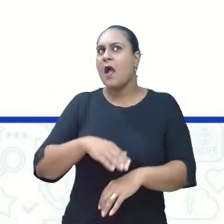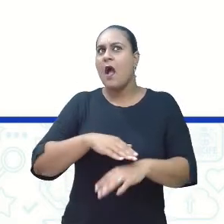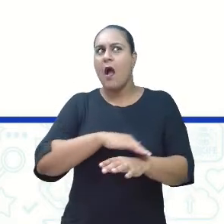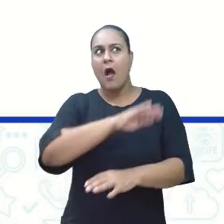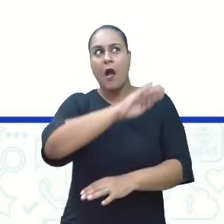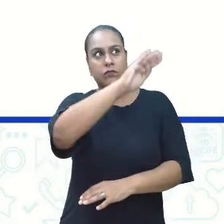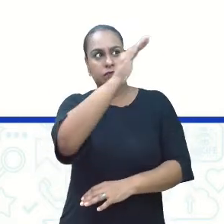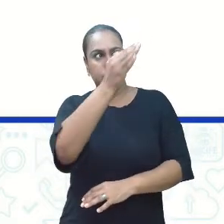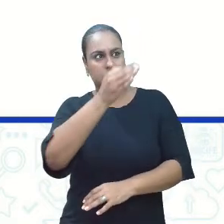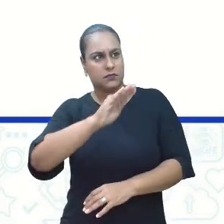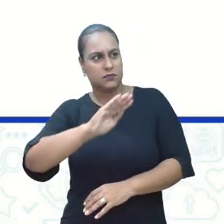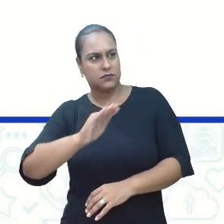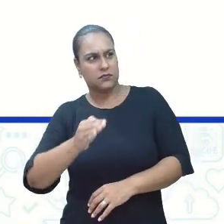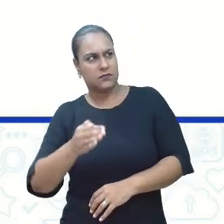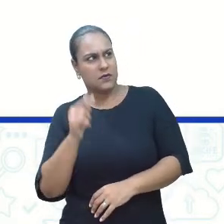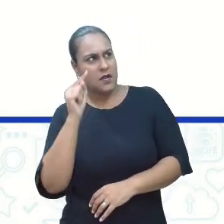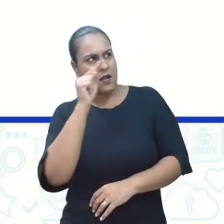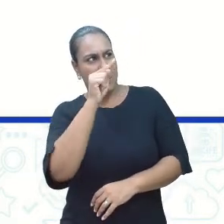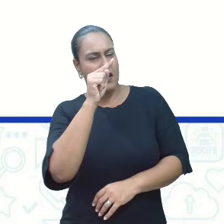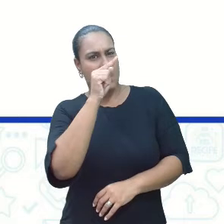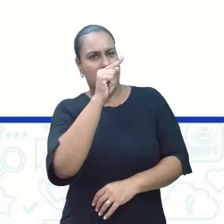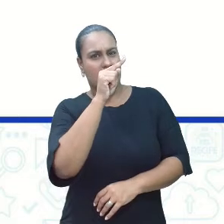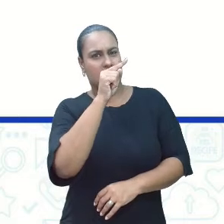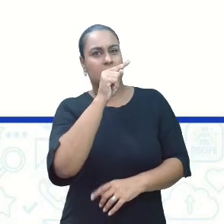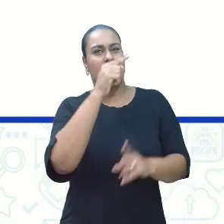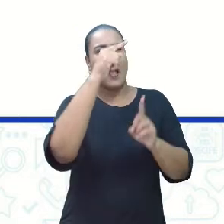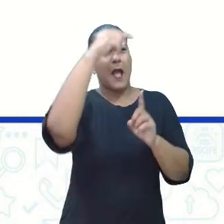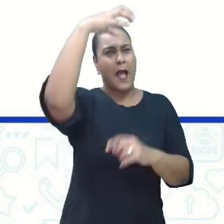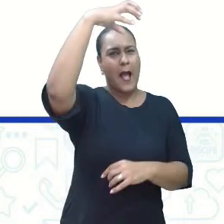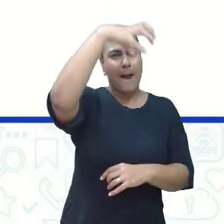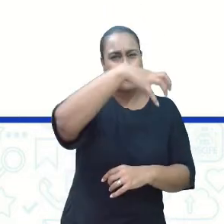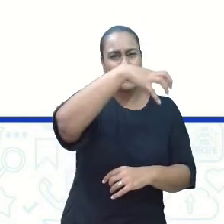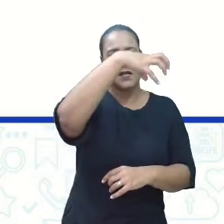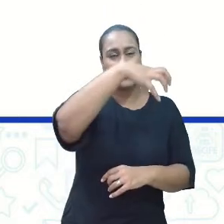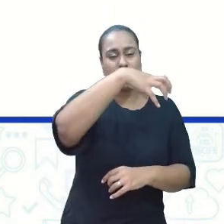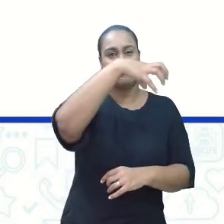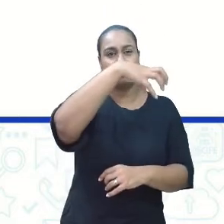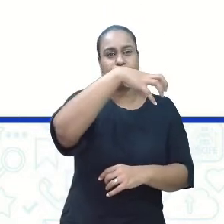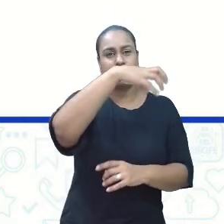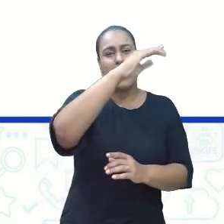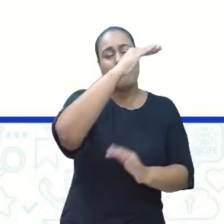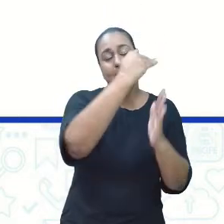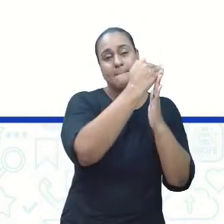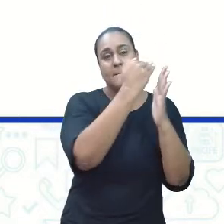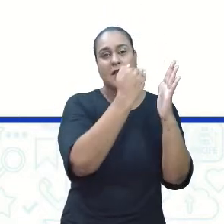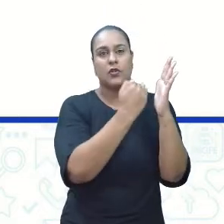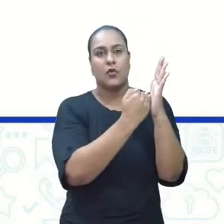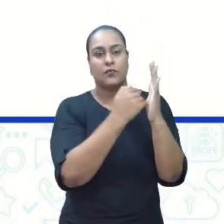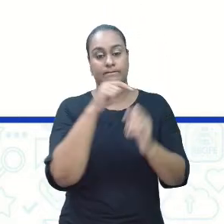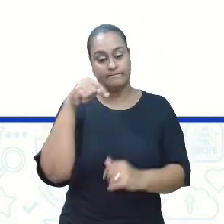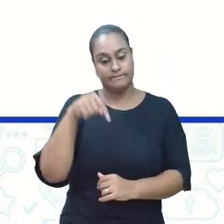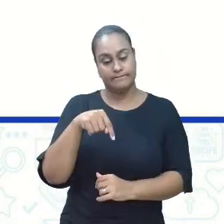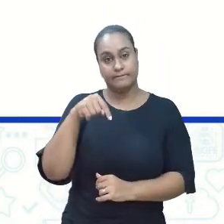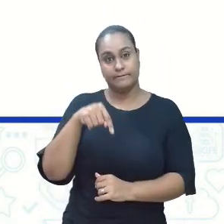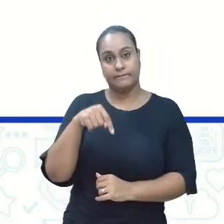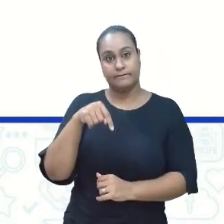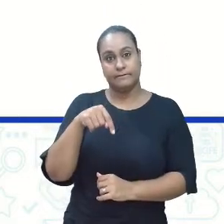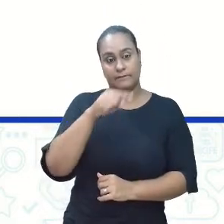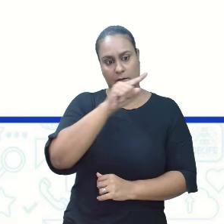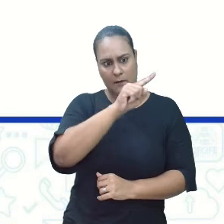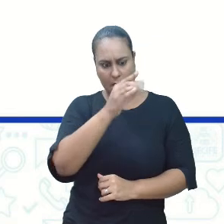alto o relevo, menor a pressão atmosférica. Quanto mais